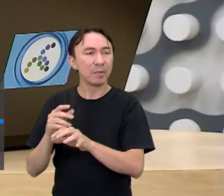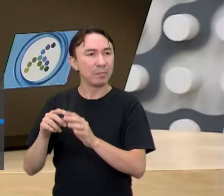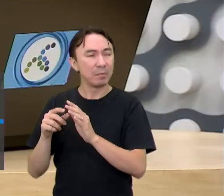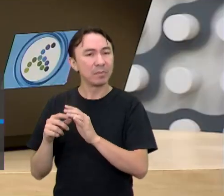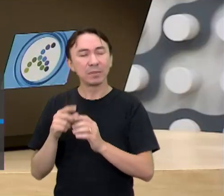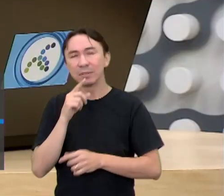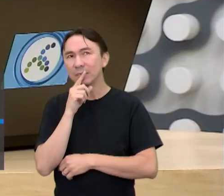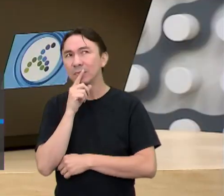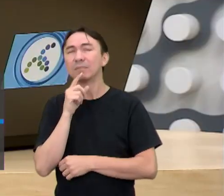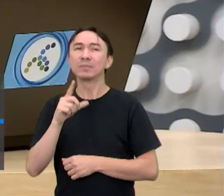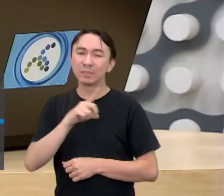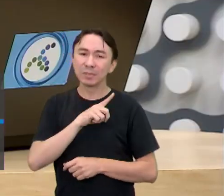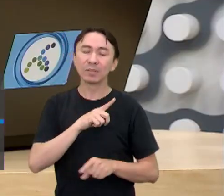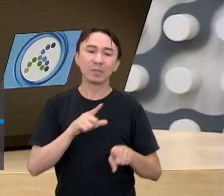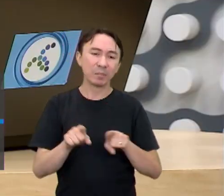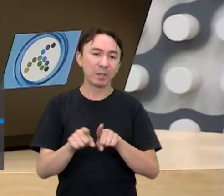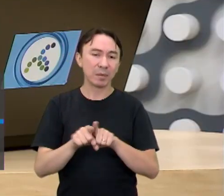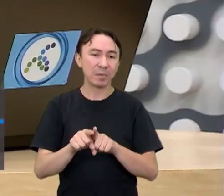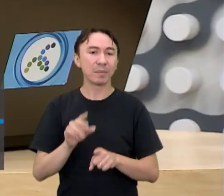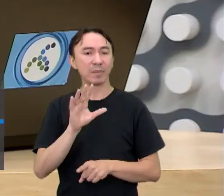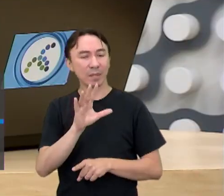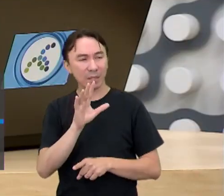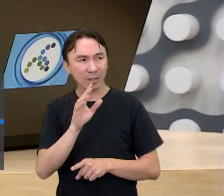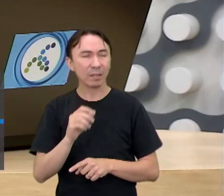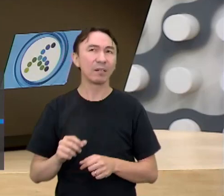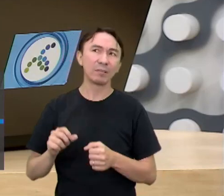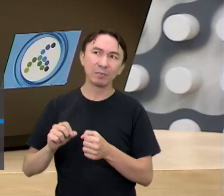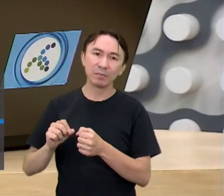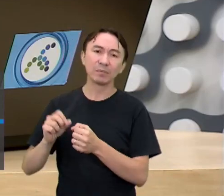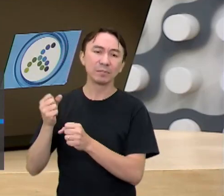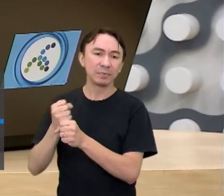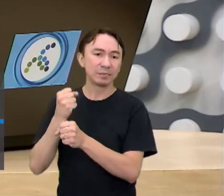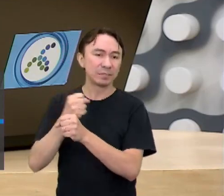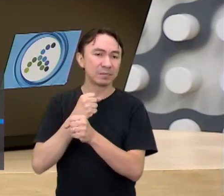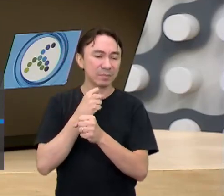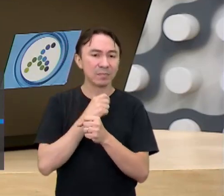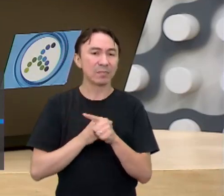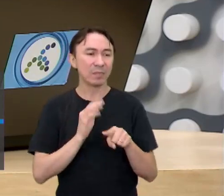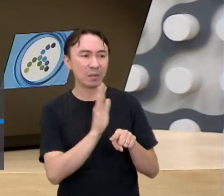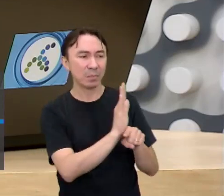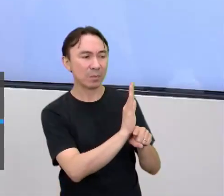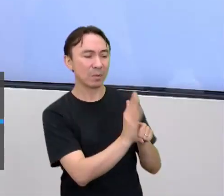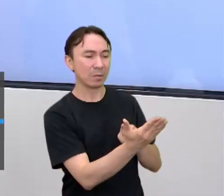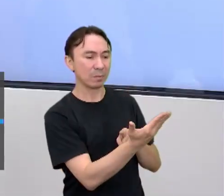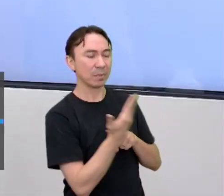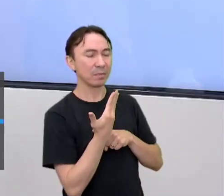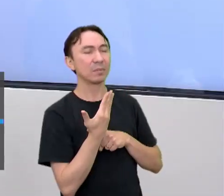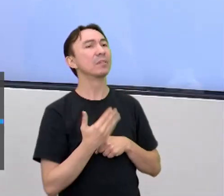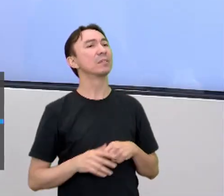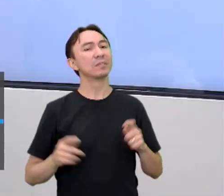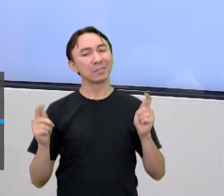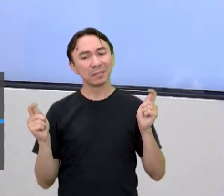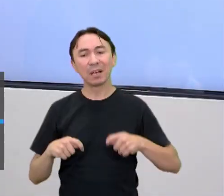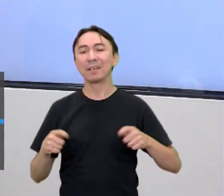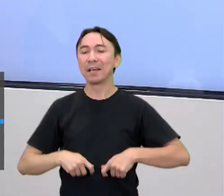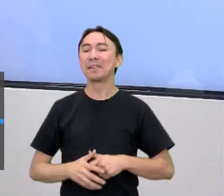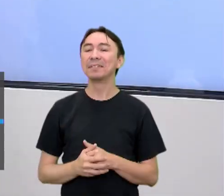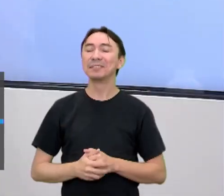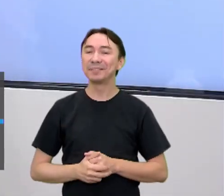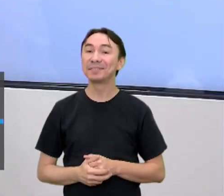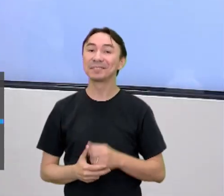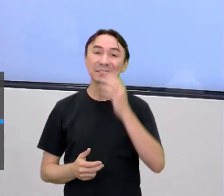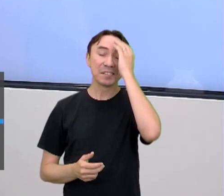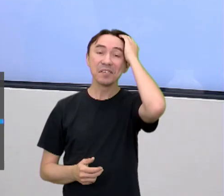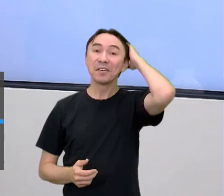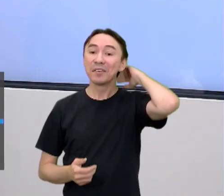eu acho que assim, você pode me auxiliar e eu também poderia te auxiliar. É verdade, né? Tava até inclusive, veja como as coisas se